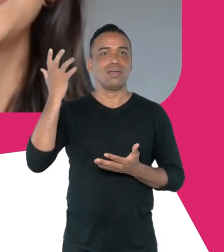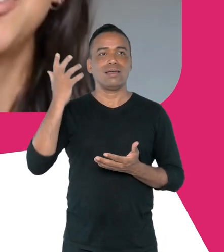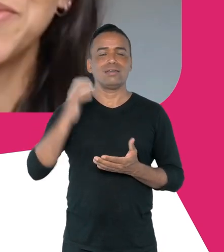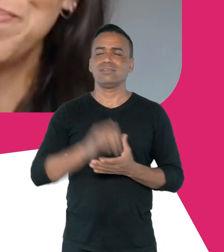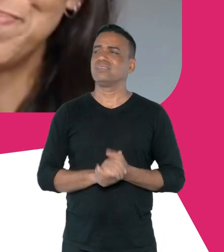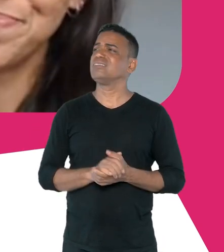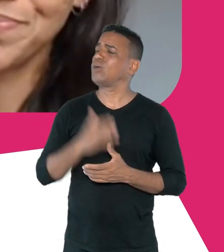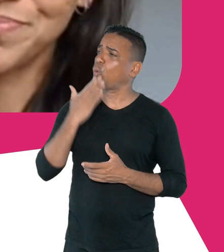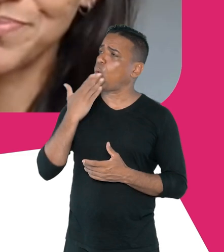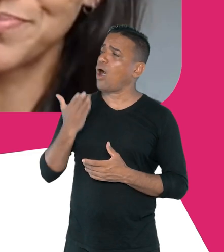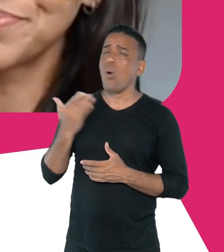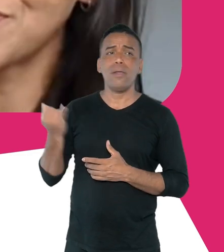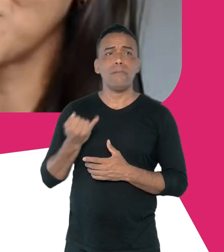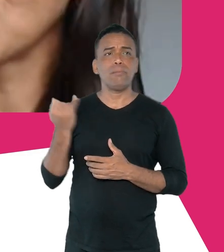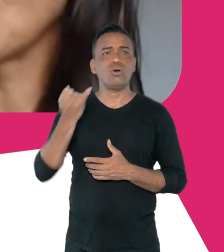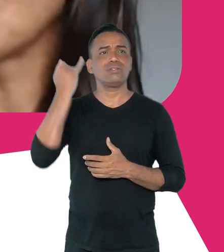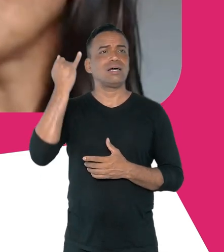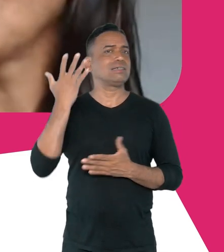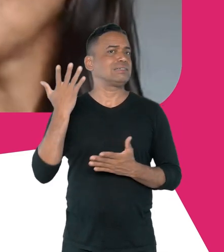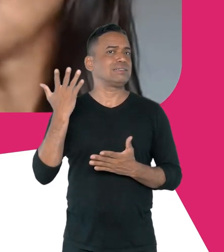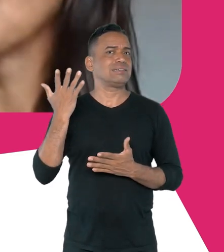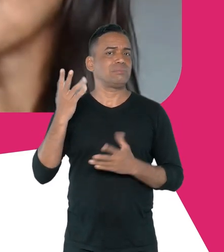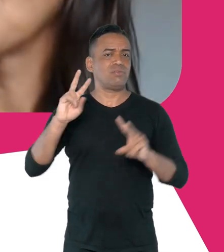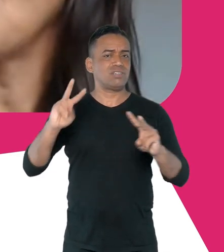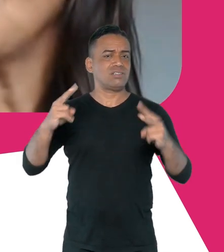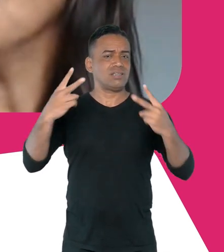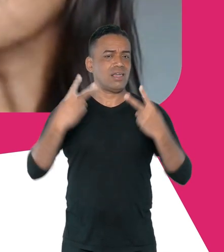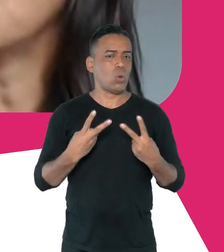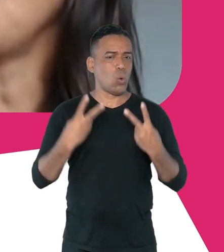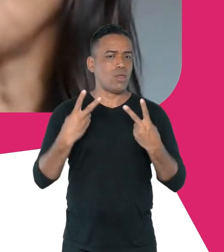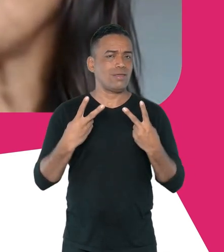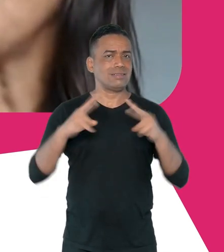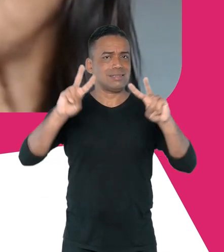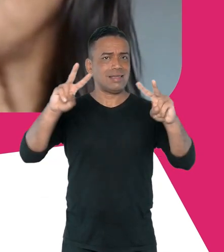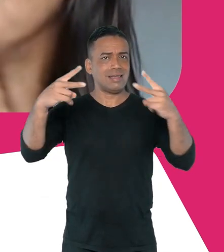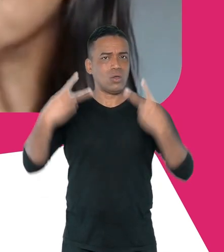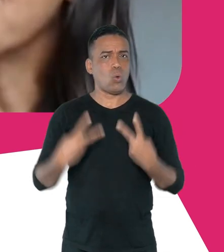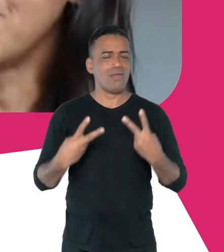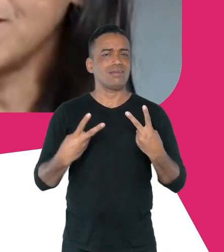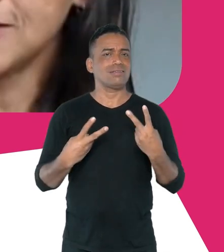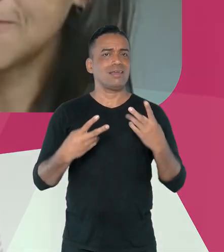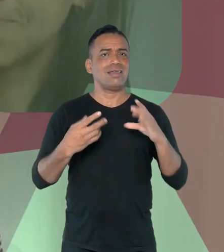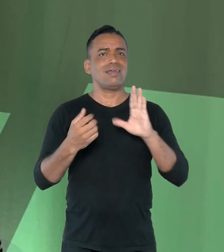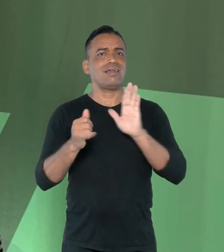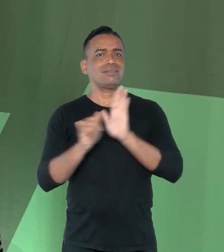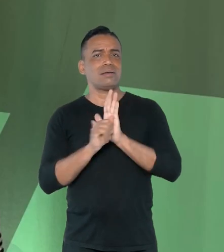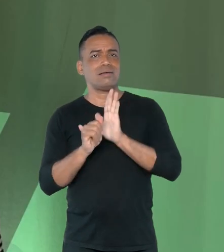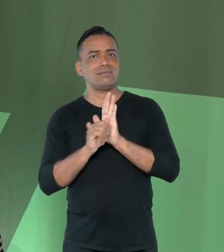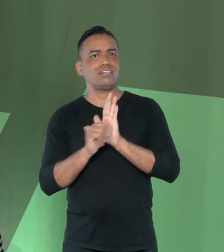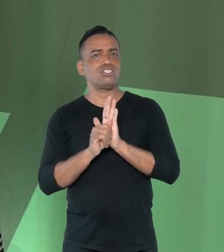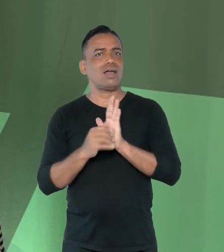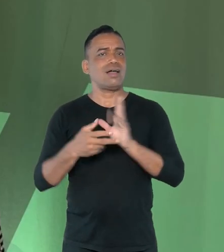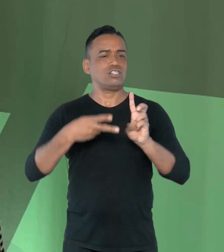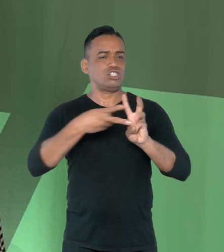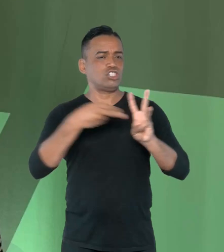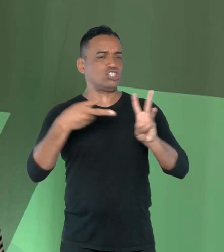que é a importância para você, assim, de se reconhecer indígena, ter esse reconhecimento